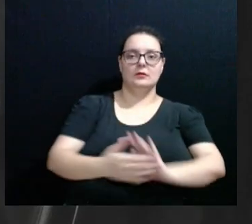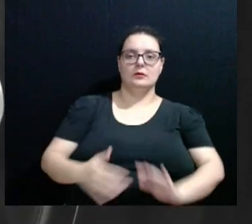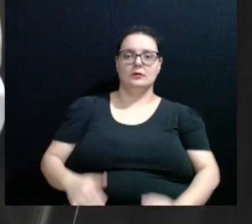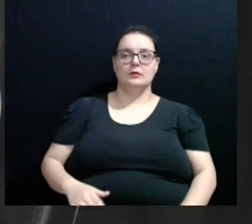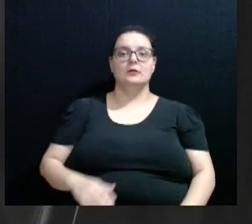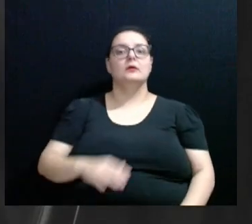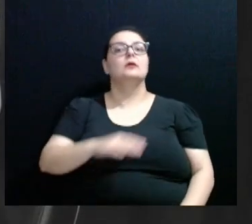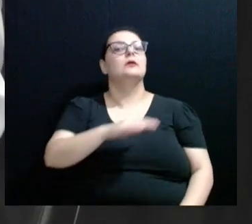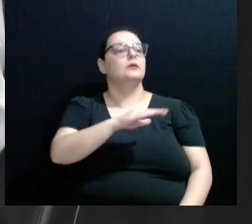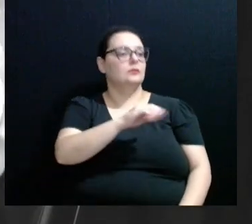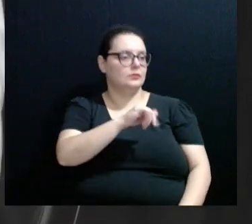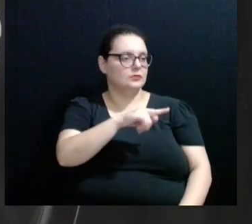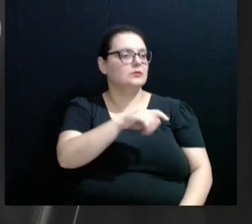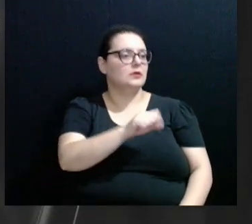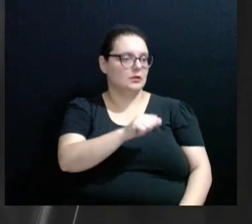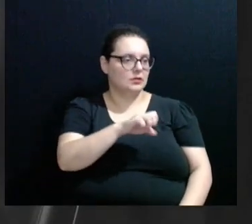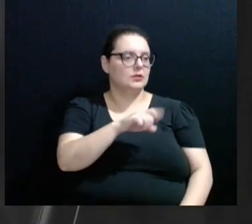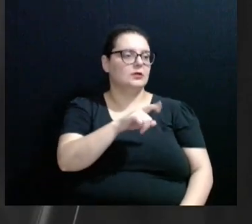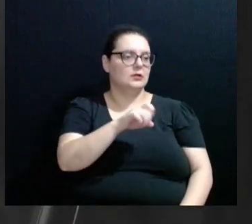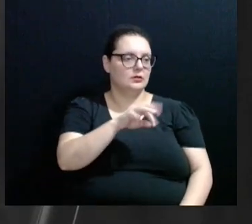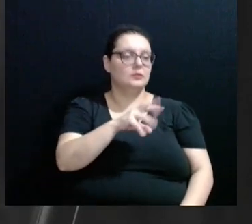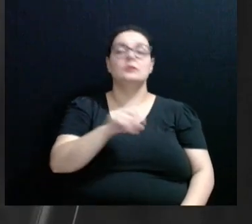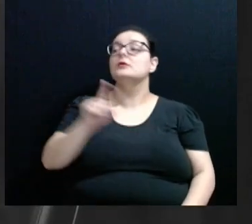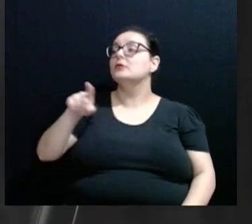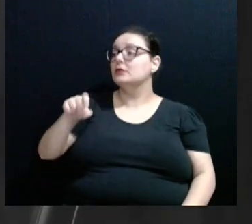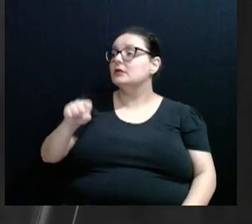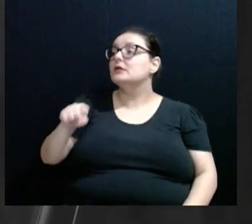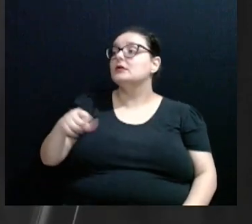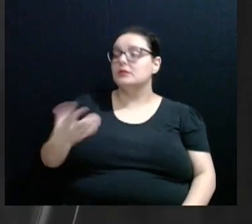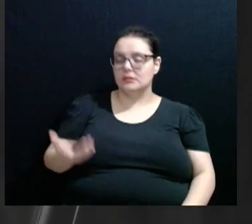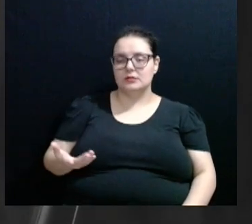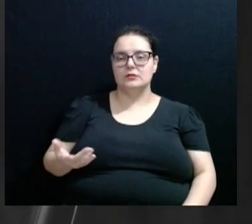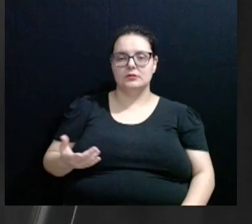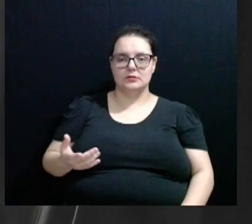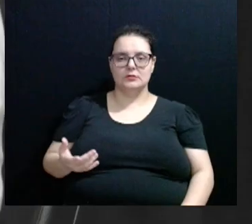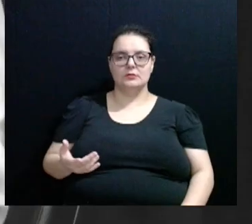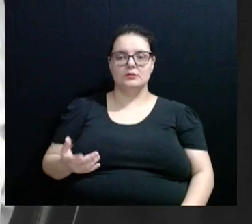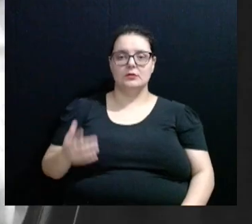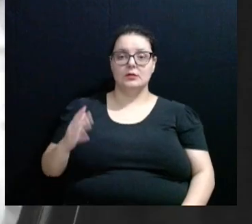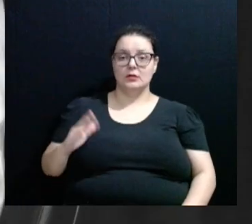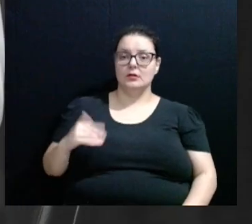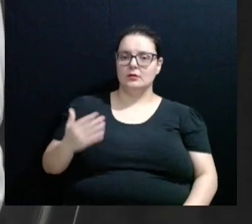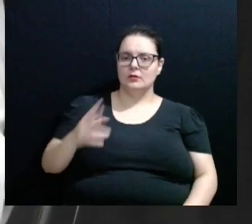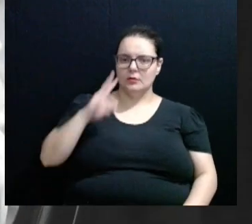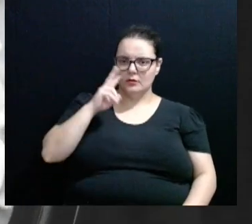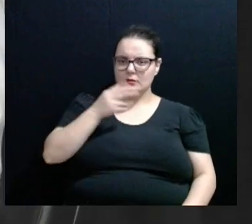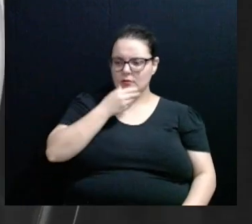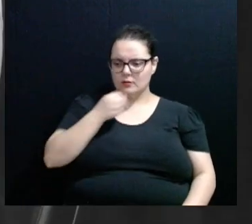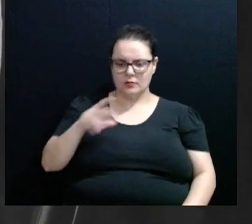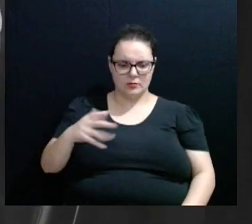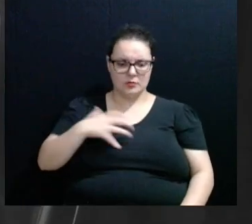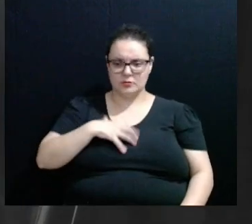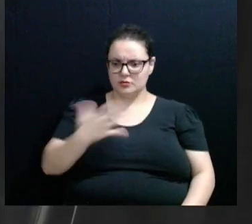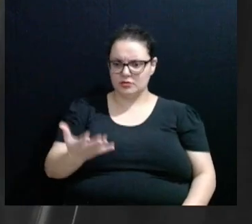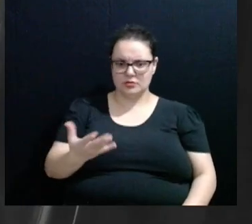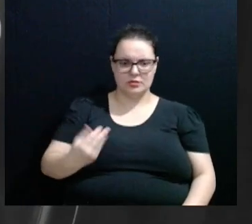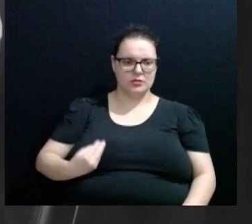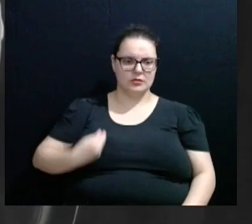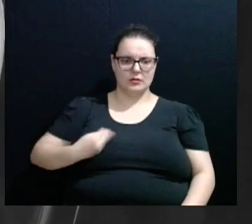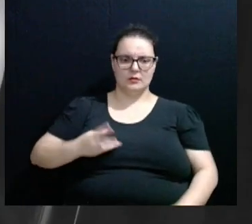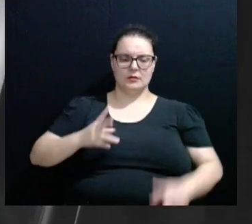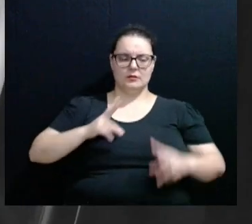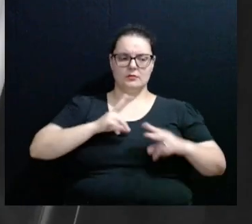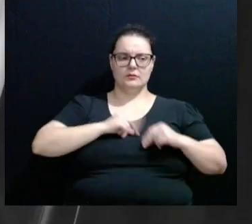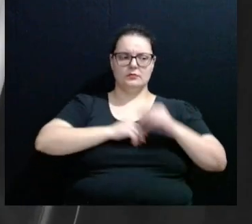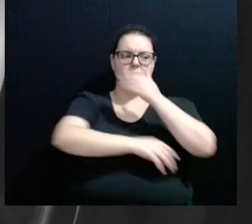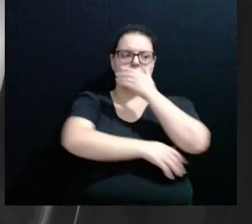caixas eletrônicos. Isso, caixa eletrônico. E aí, quando eu vi meu irmão, o estado do meu irmão, eu falei assim, poxa, em vez de eu ficar